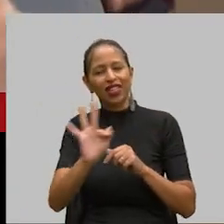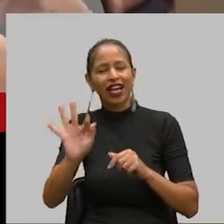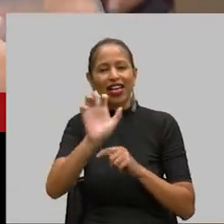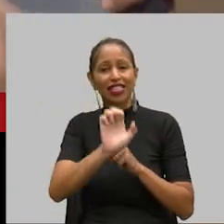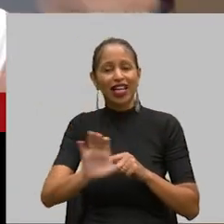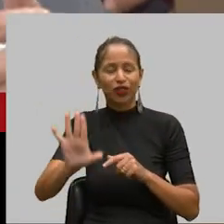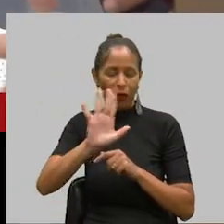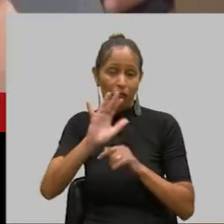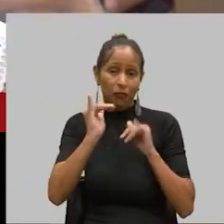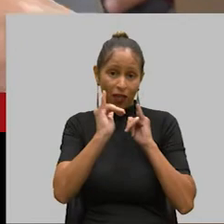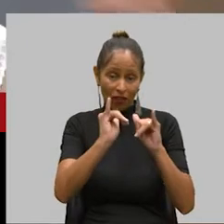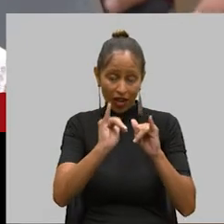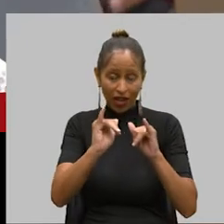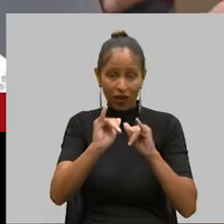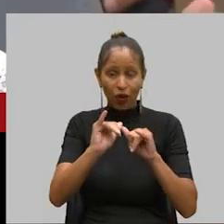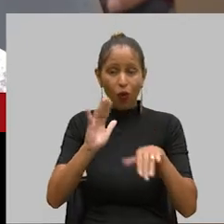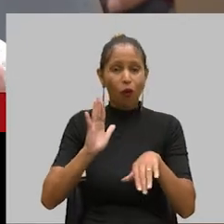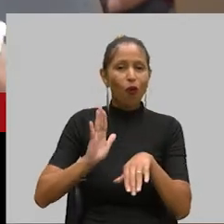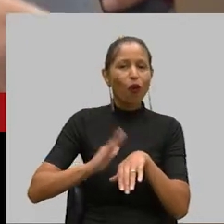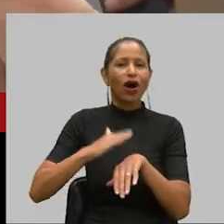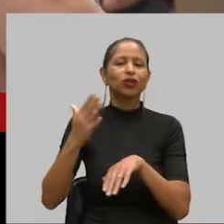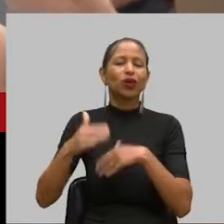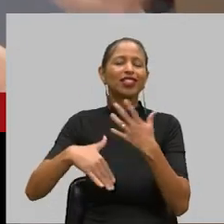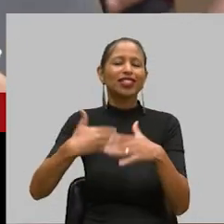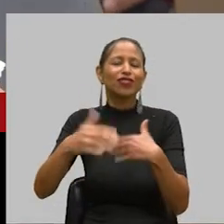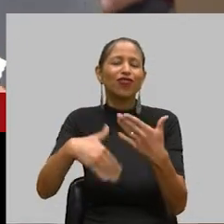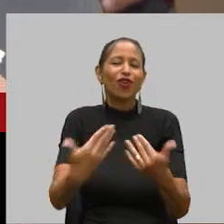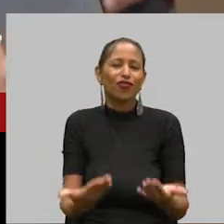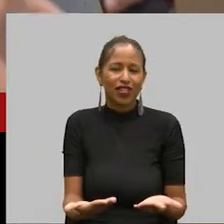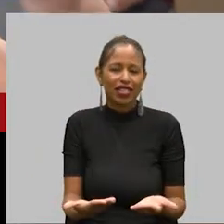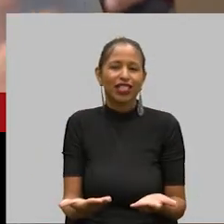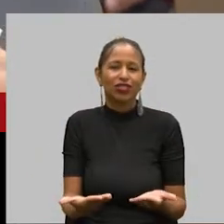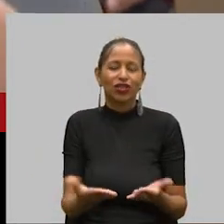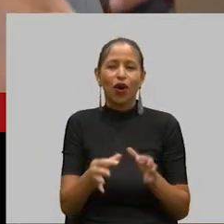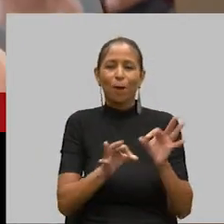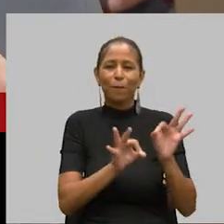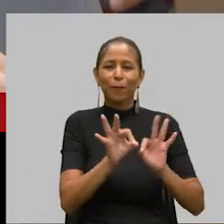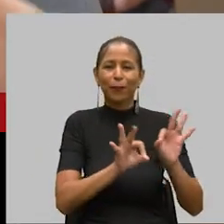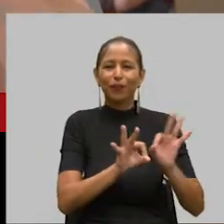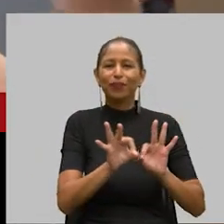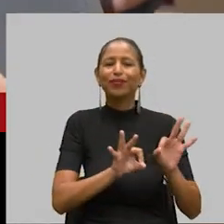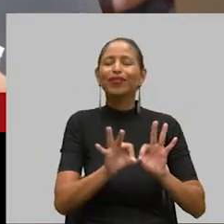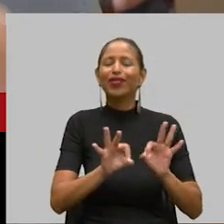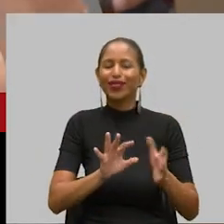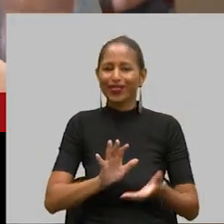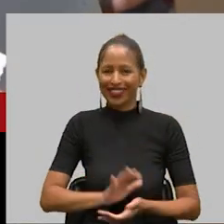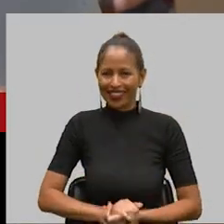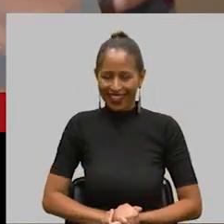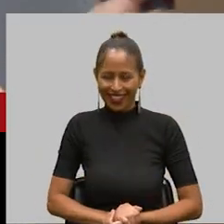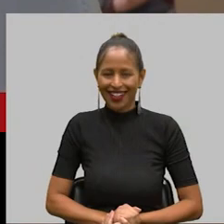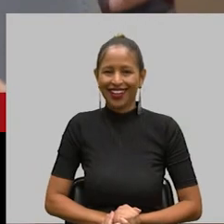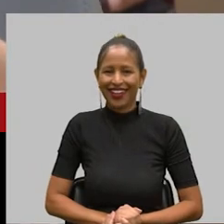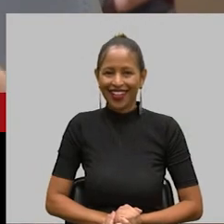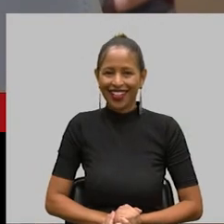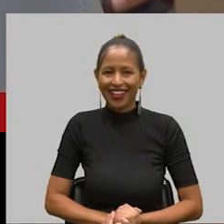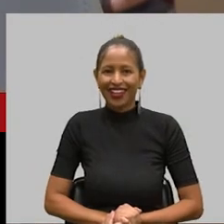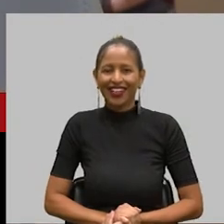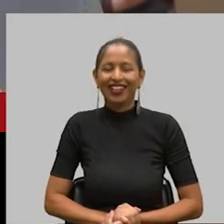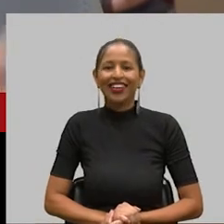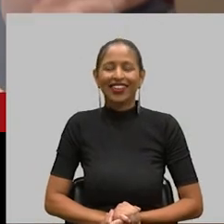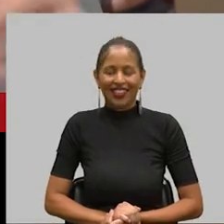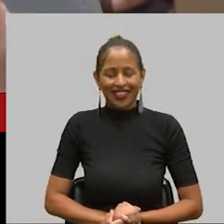dizendo o quanto nós estamos envolvidos construção de projetos de ensino de extensão as licenciaturas em educação do Campo